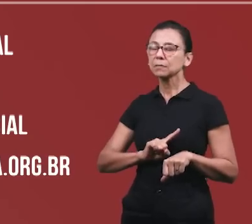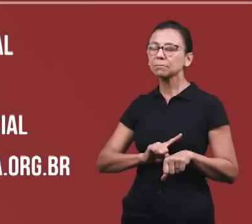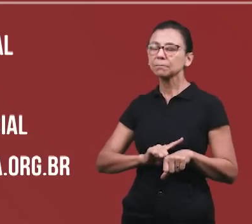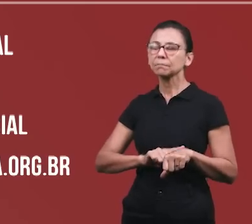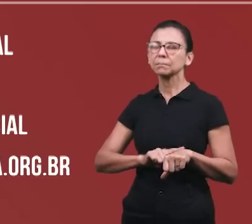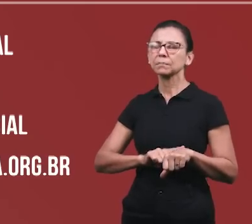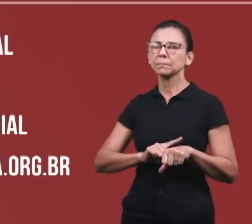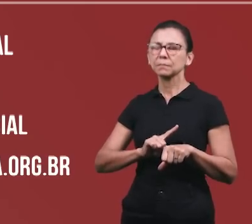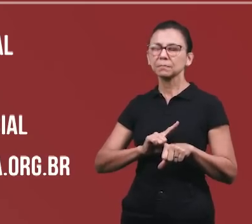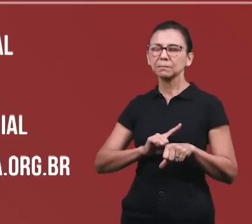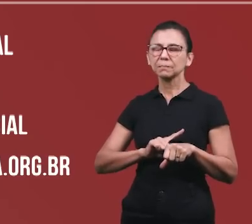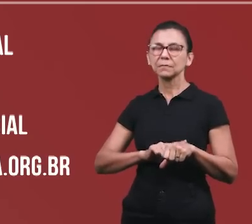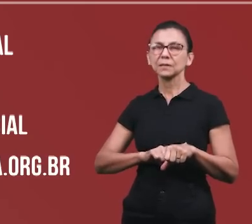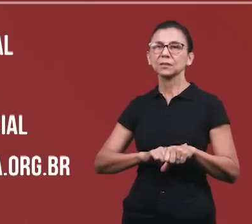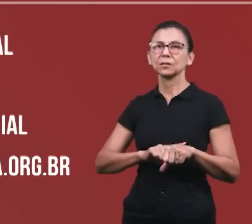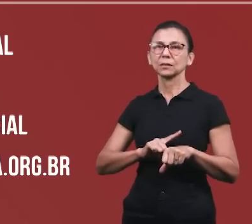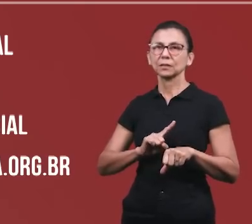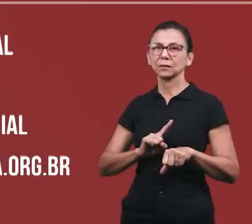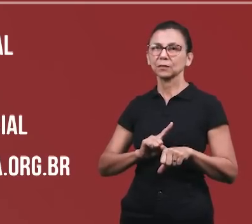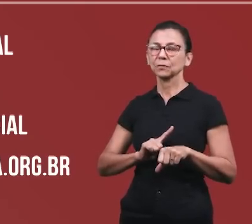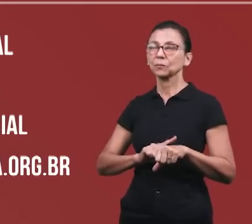Nesta